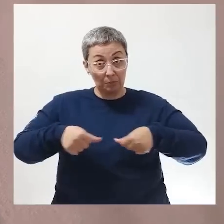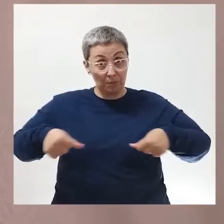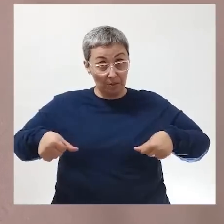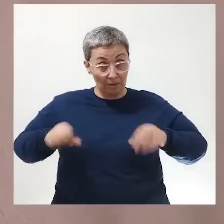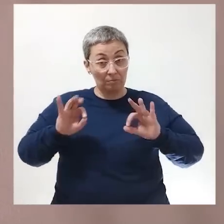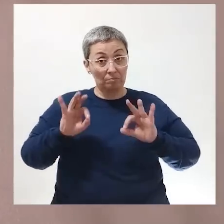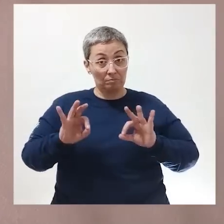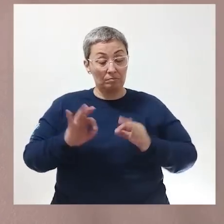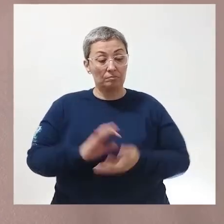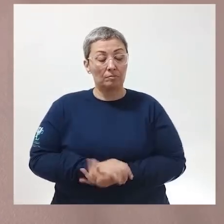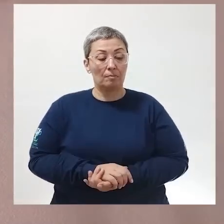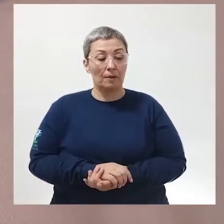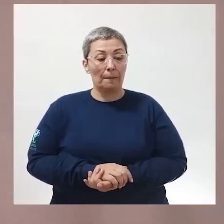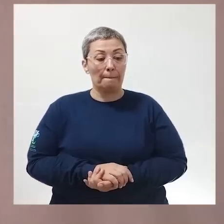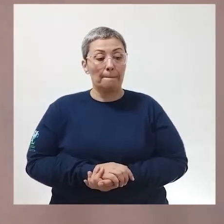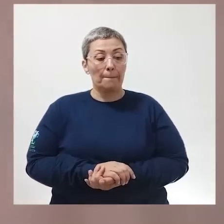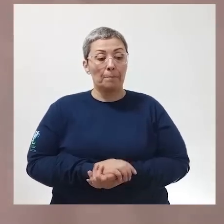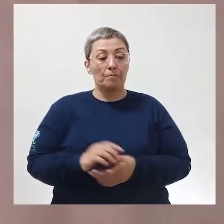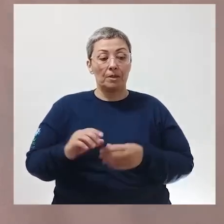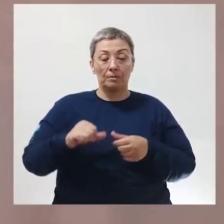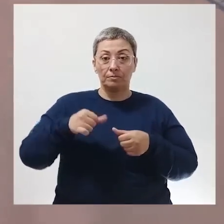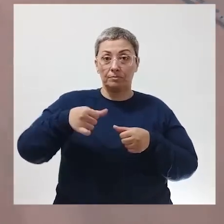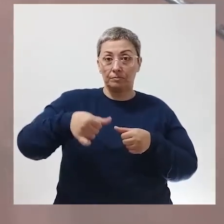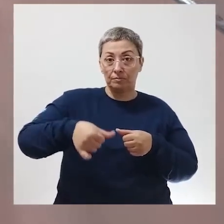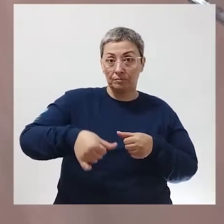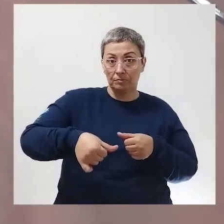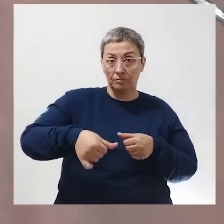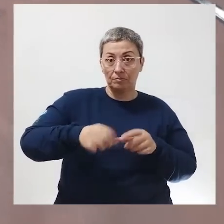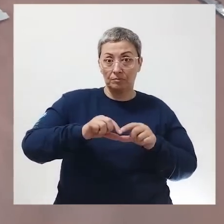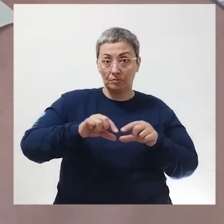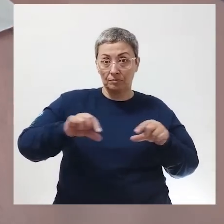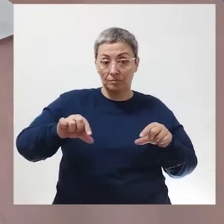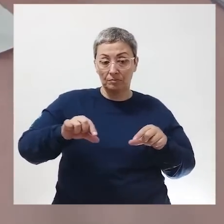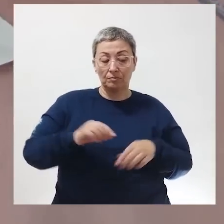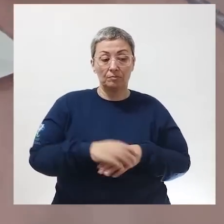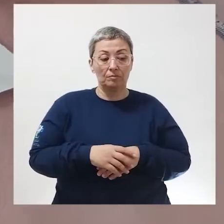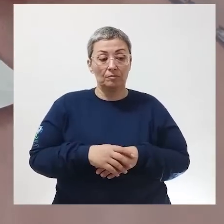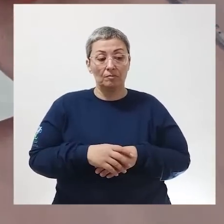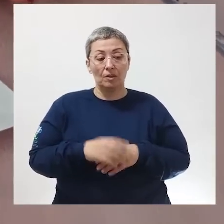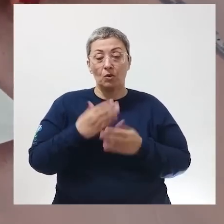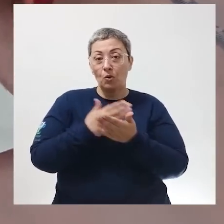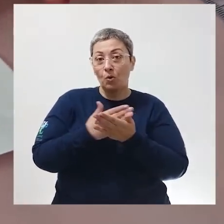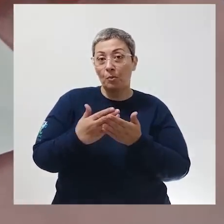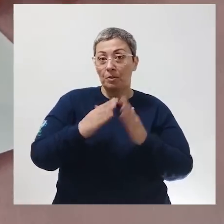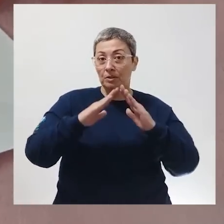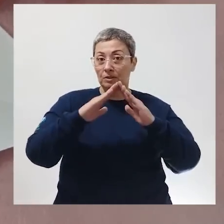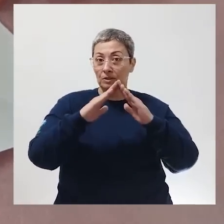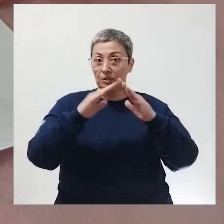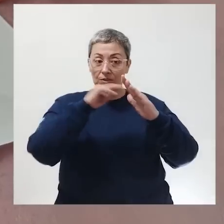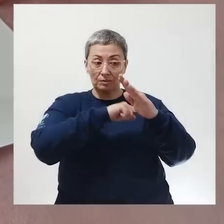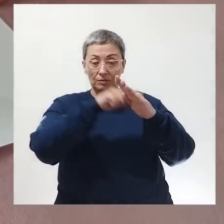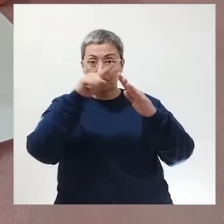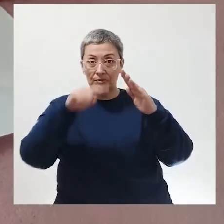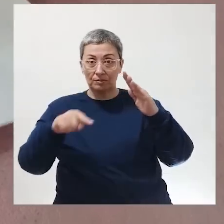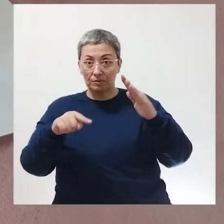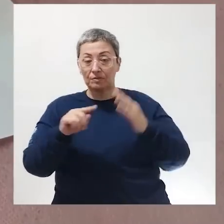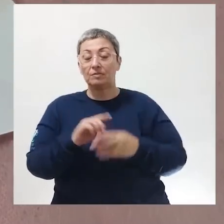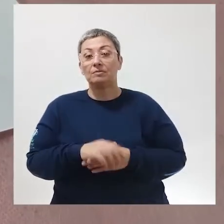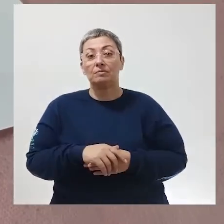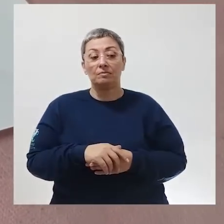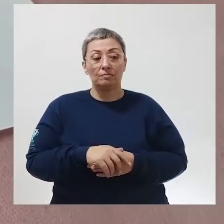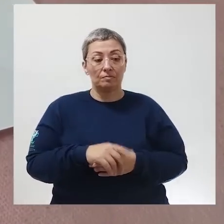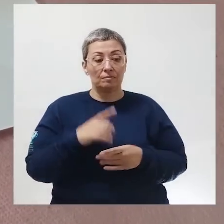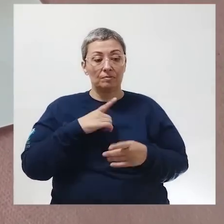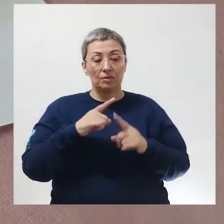dobrar ao meio, tá? Aí pegar uma partinha aqui pra gente fazer começar o nosso telhadinho,